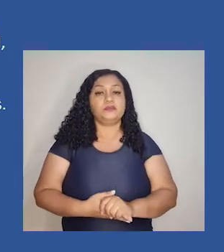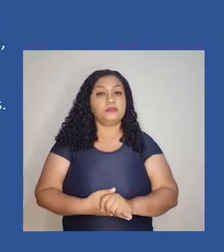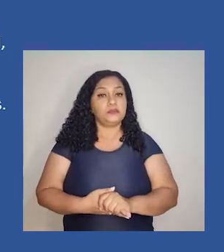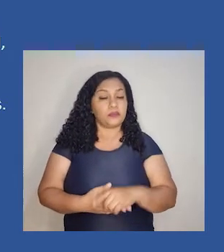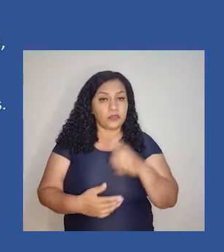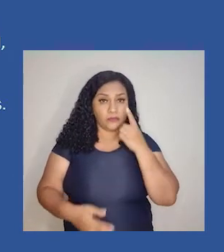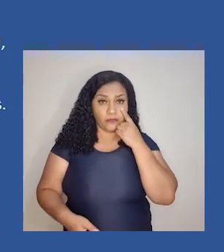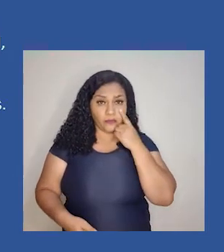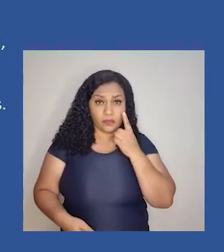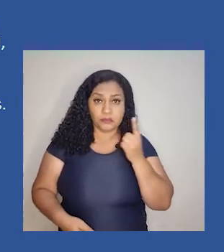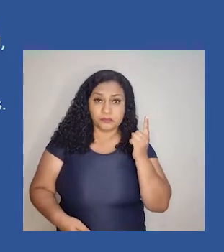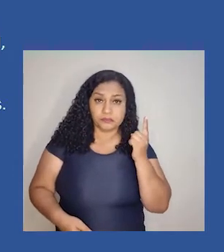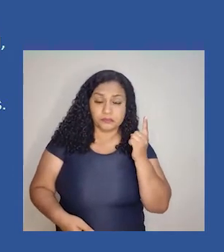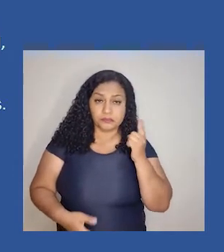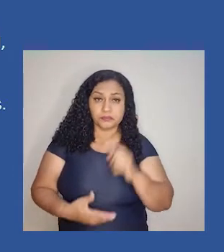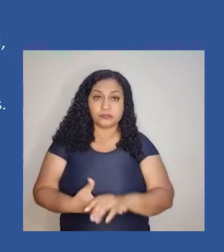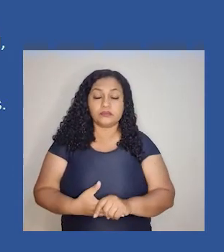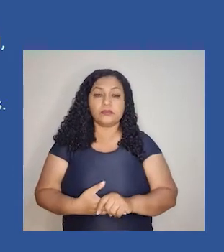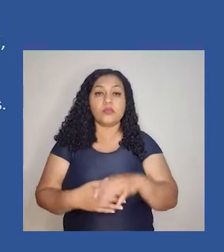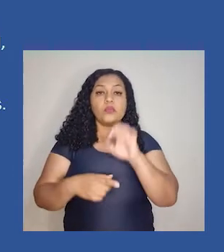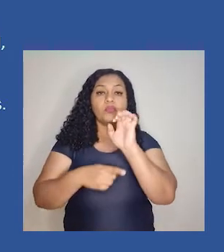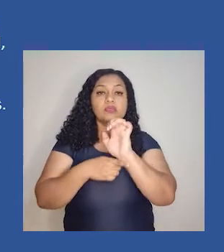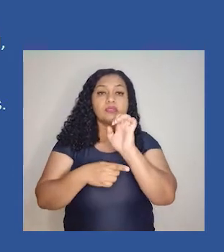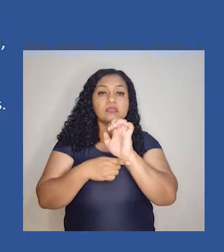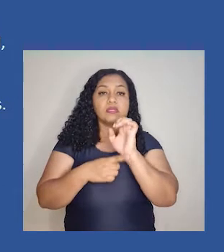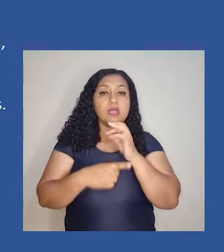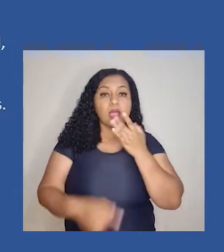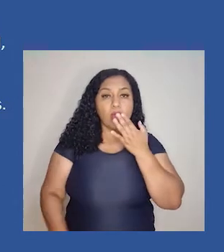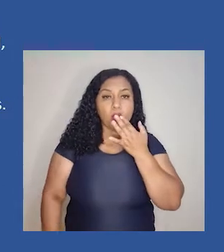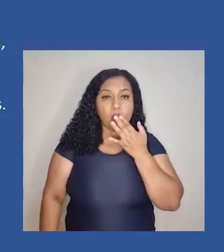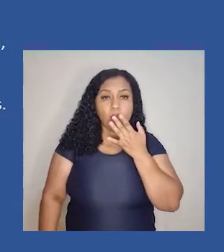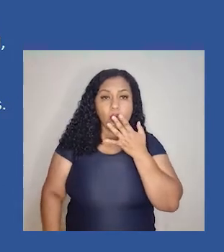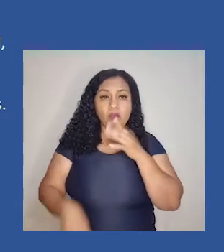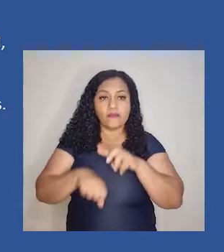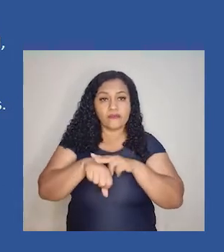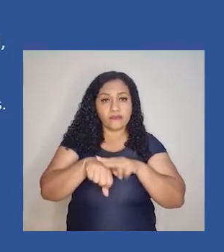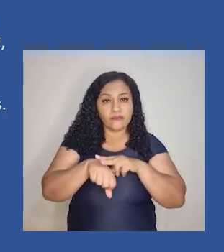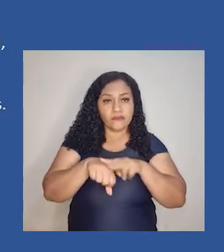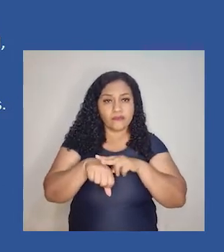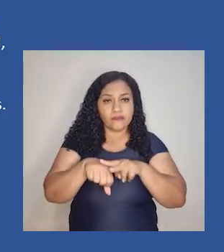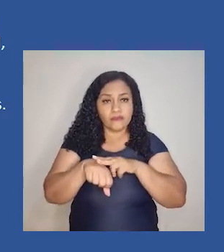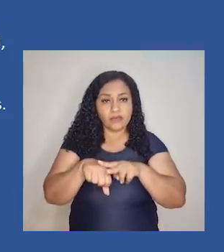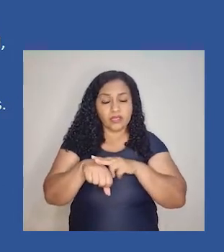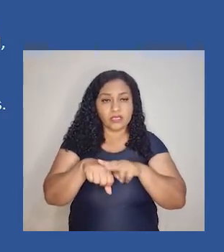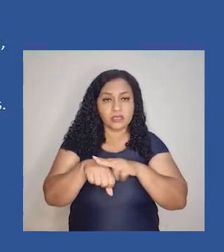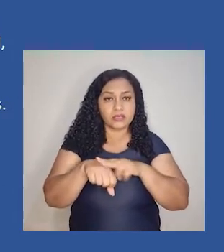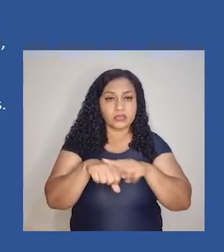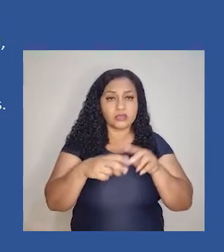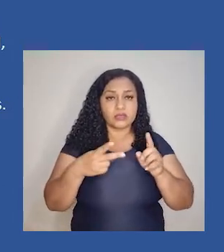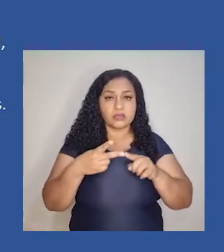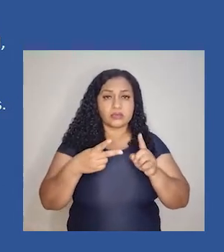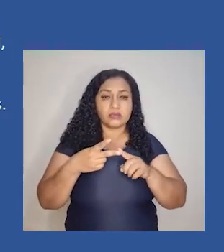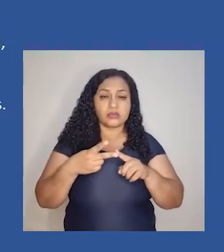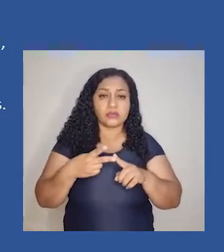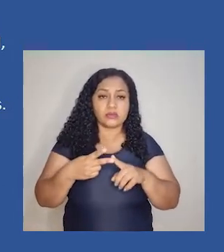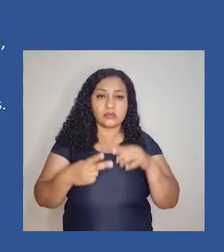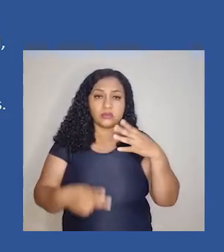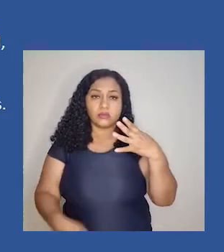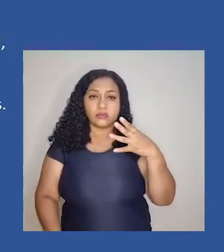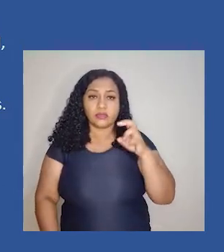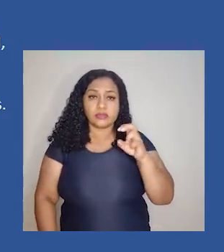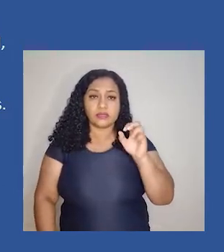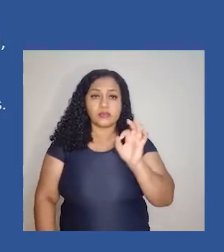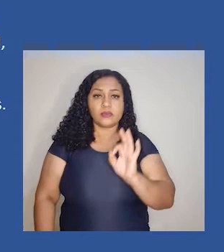parcela dos estados do Brasil é o segundo fuso no mapinha aqui na tela são esses estados que são na cor verde tá